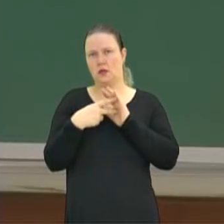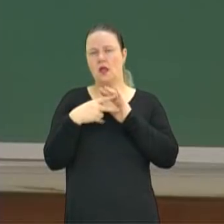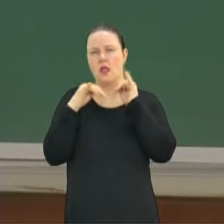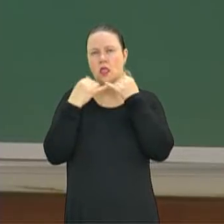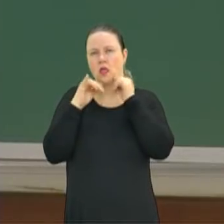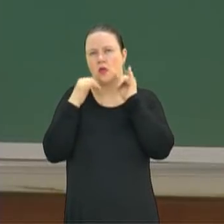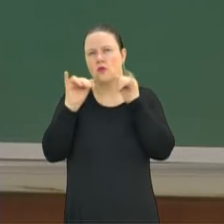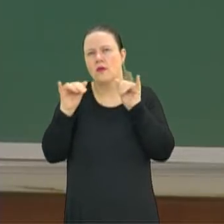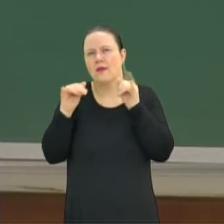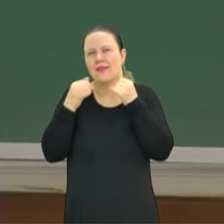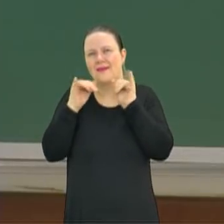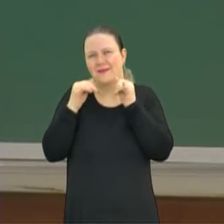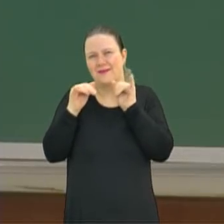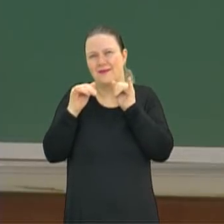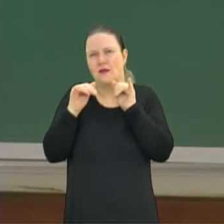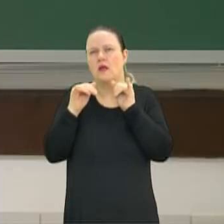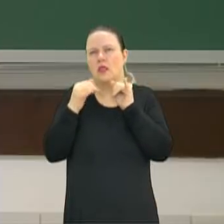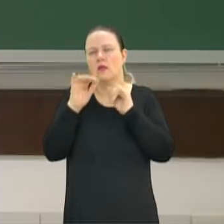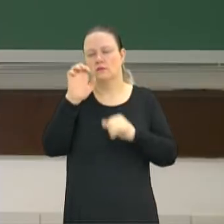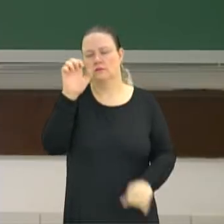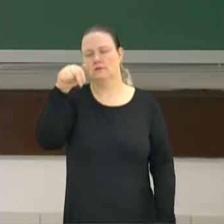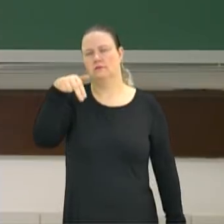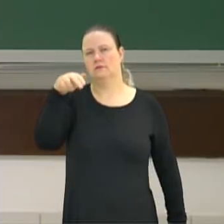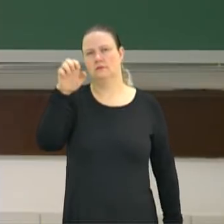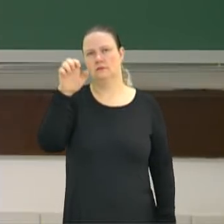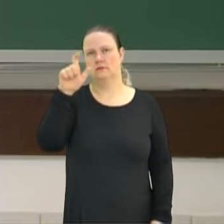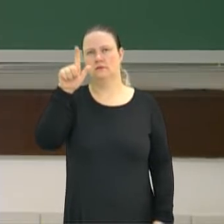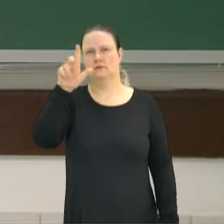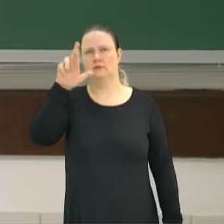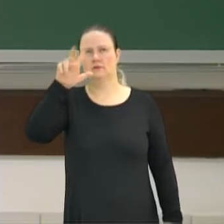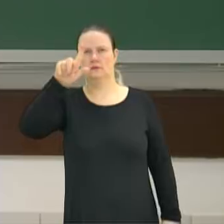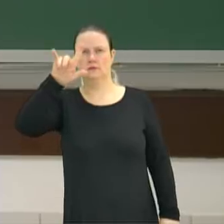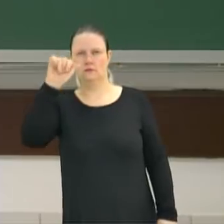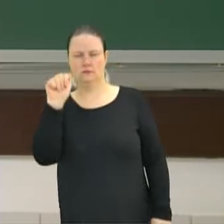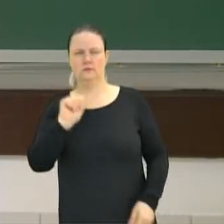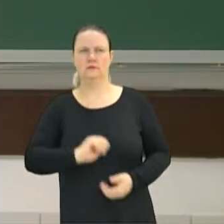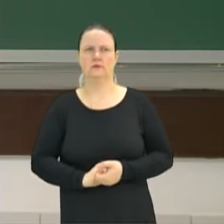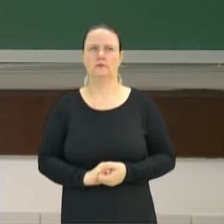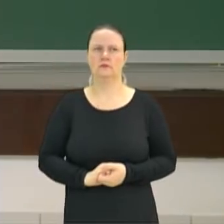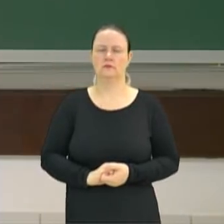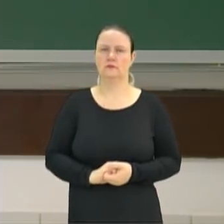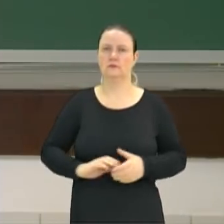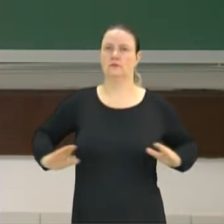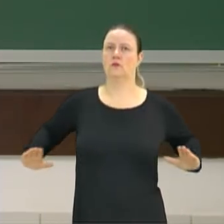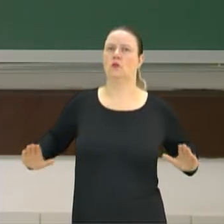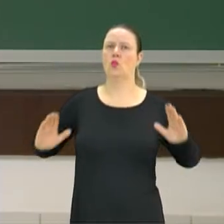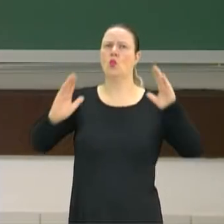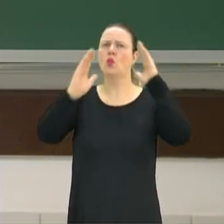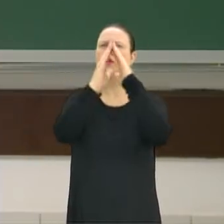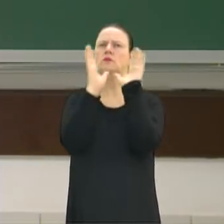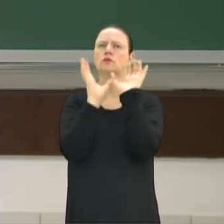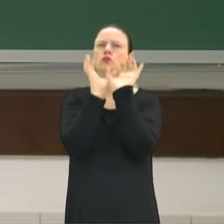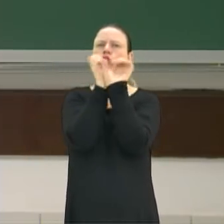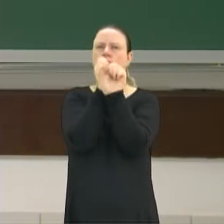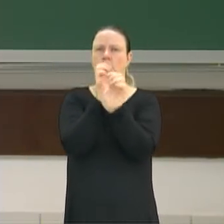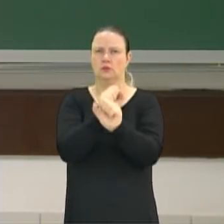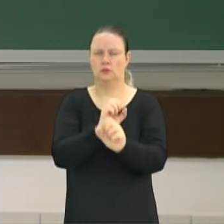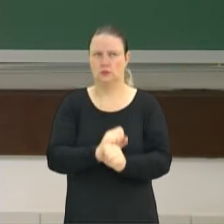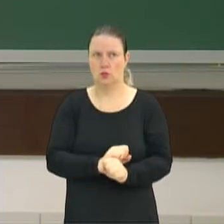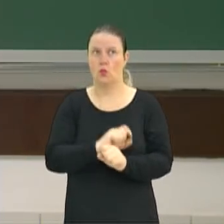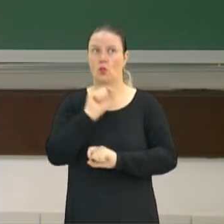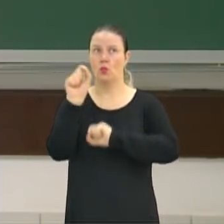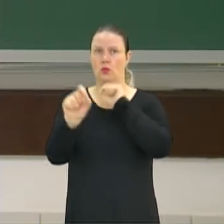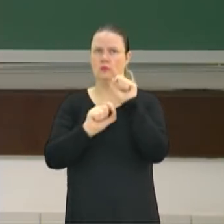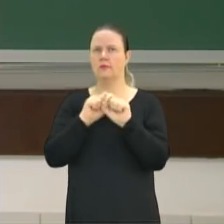importante. Agora a gente vai falar de um outro tipo de pirâmide, a pirâmide numérica. A numérica é bem fácil